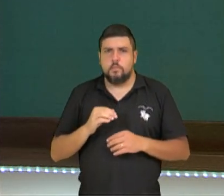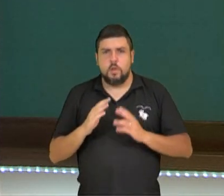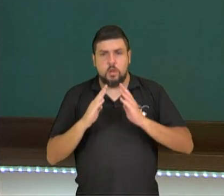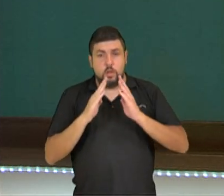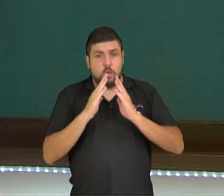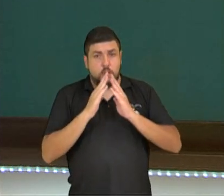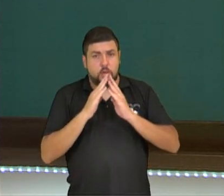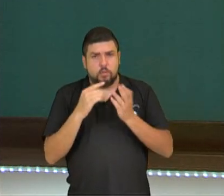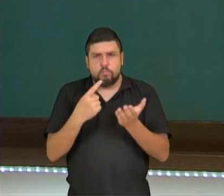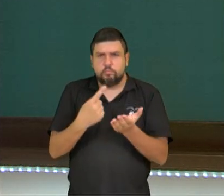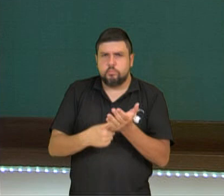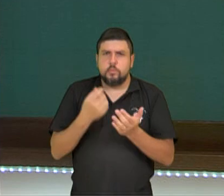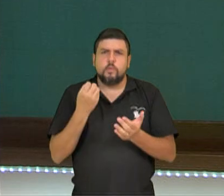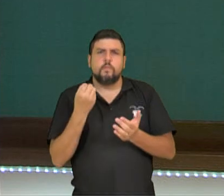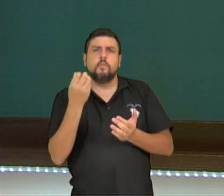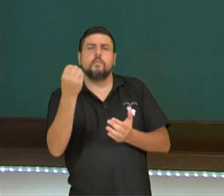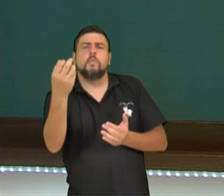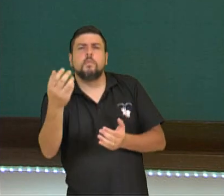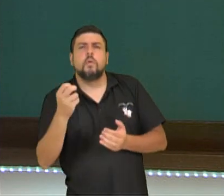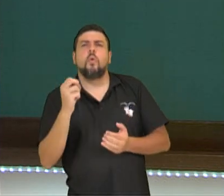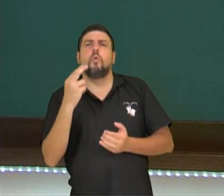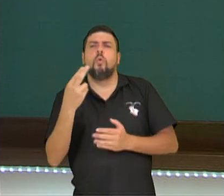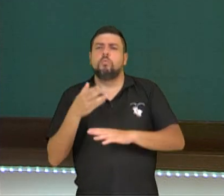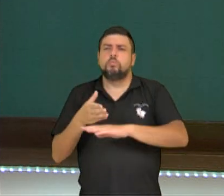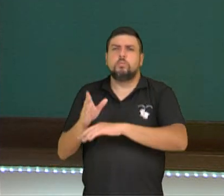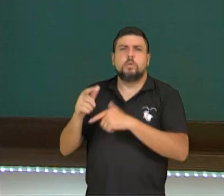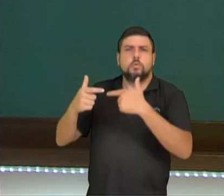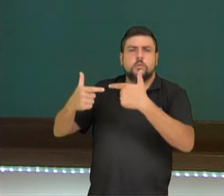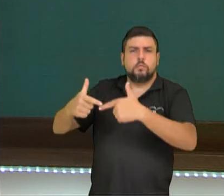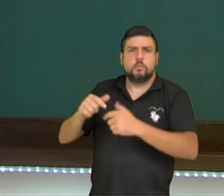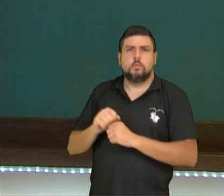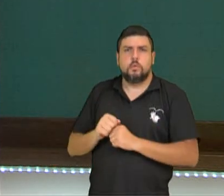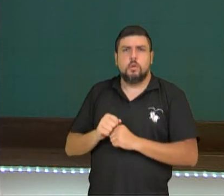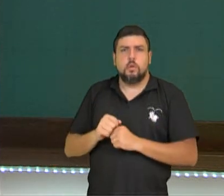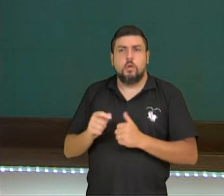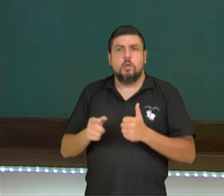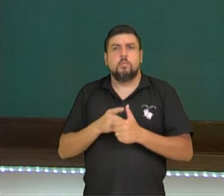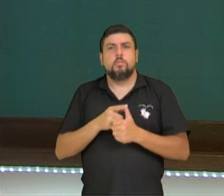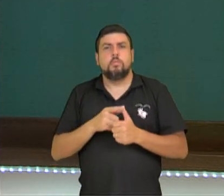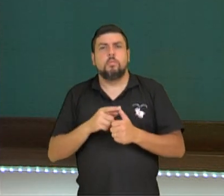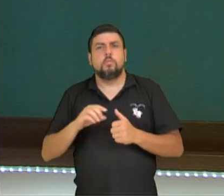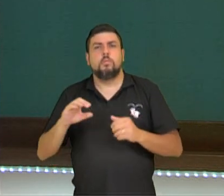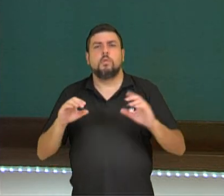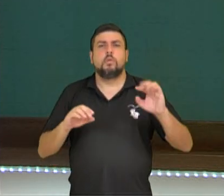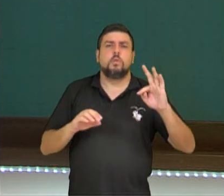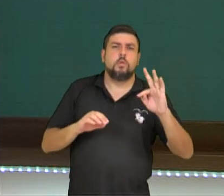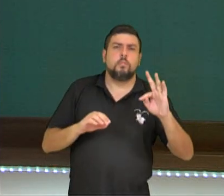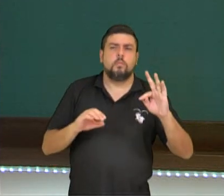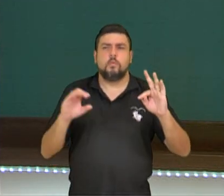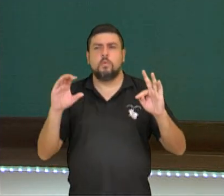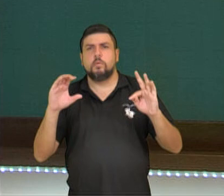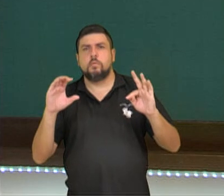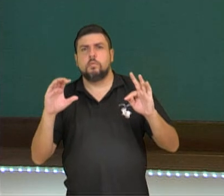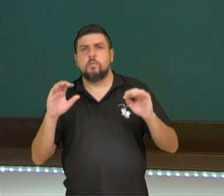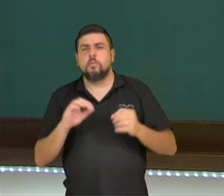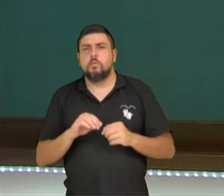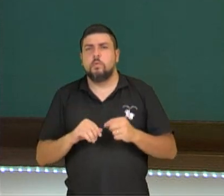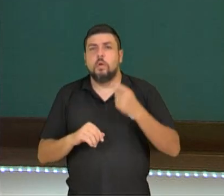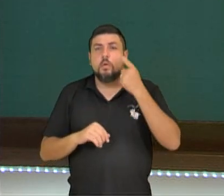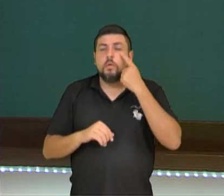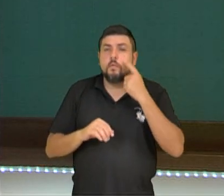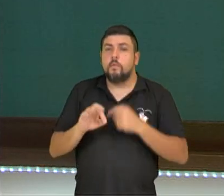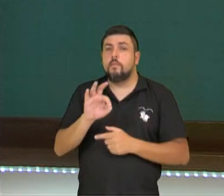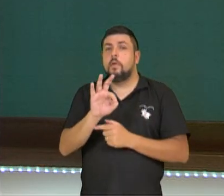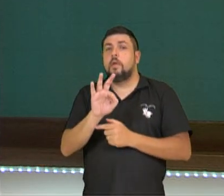viajar ou para o trabalho ou coisas do tipo, eu vejo o tempo ou o clima? Eu vejo o